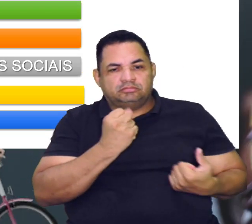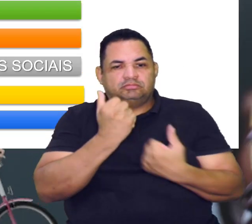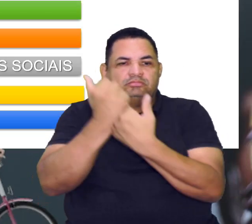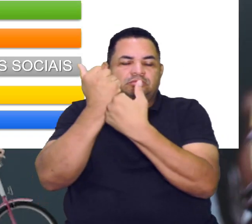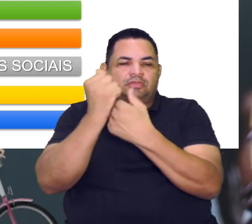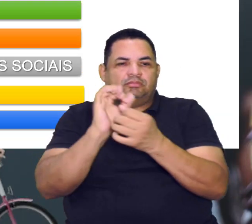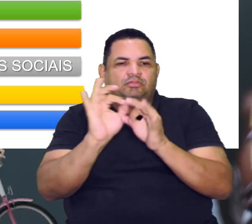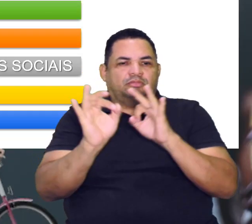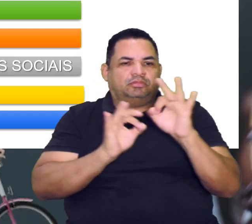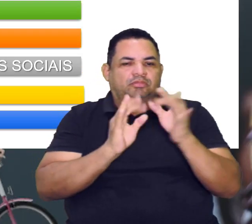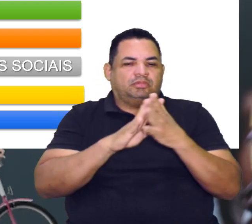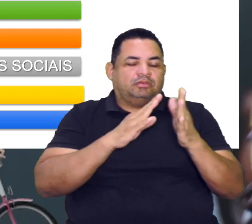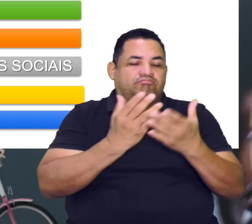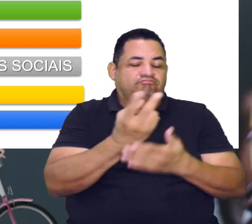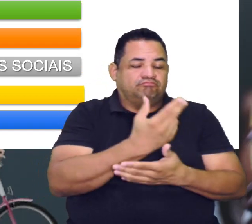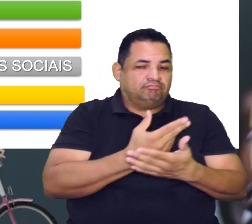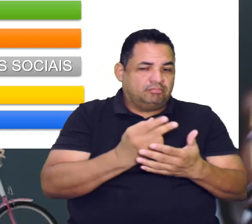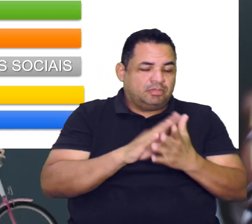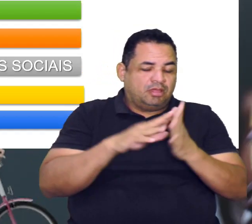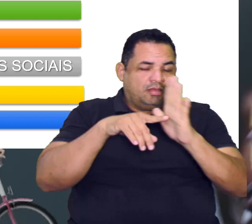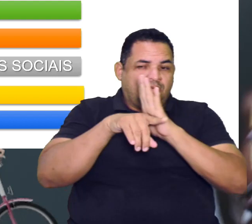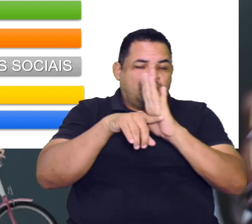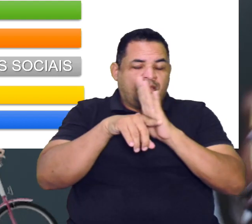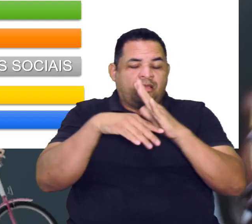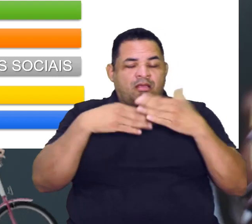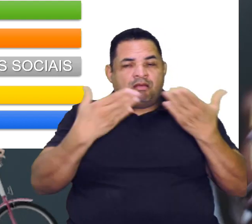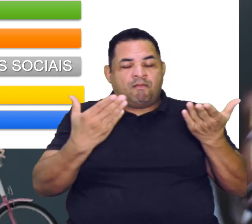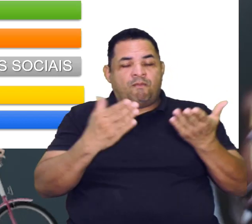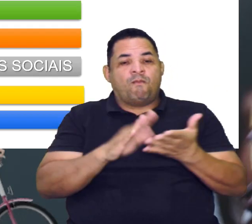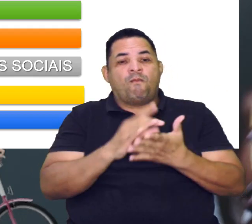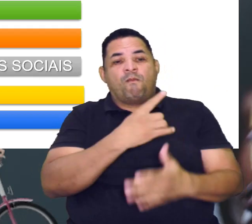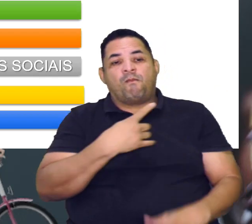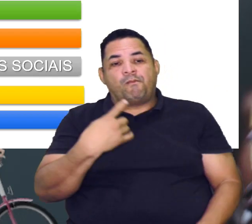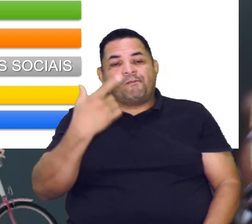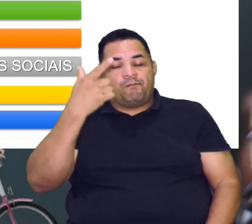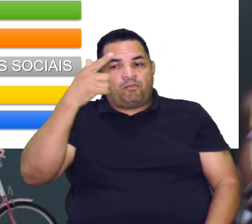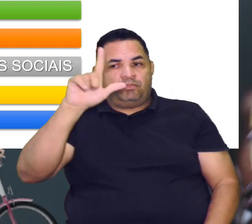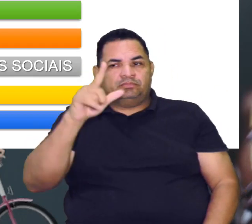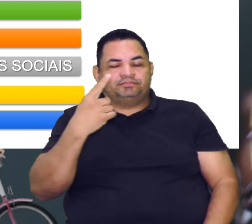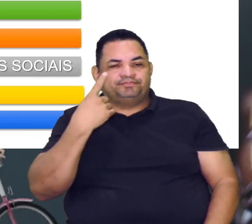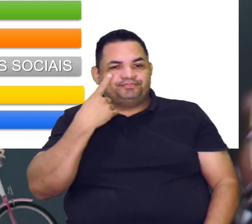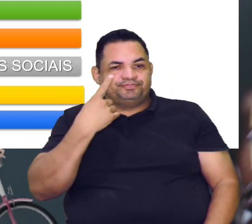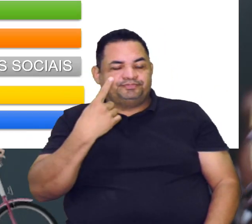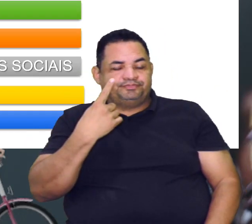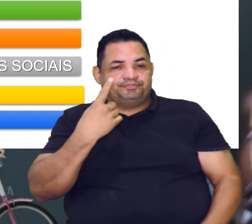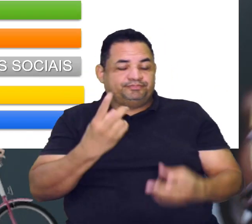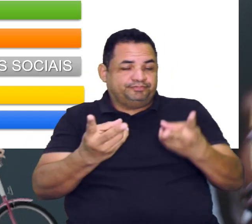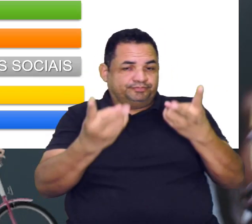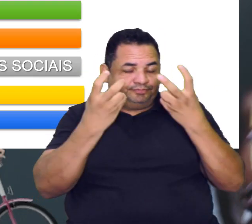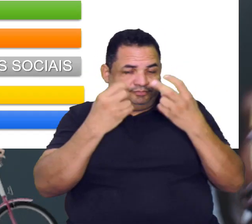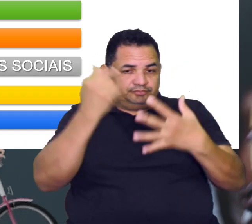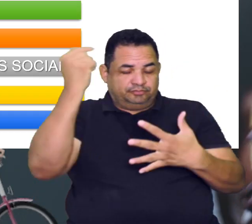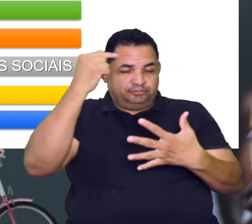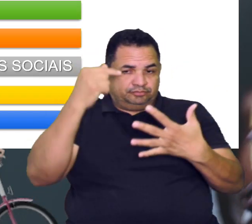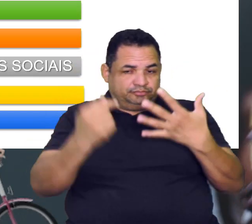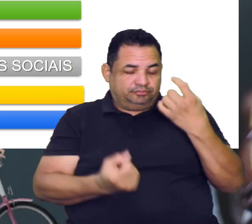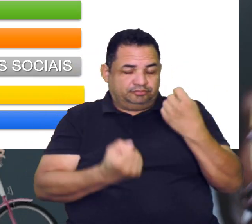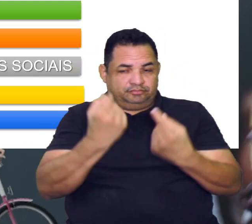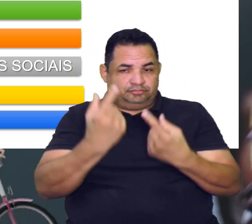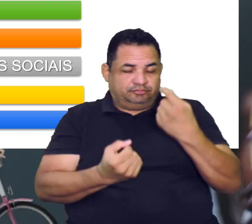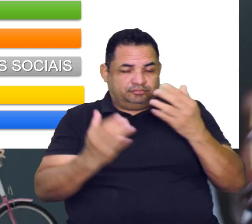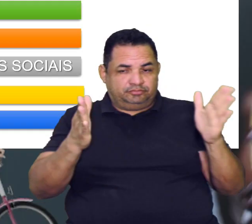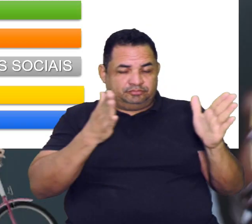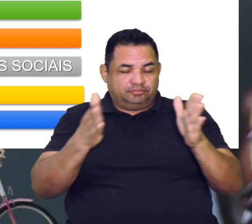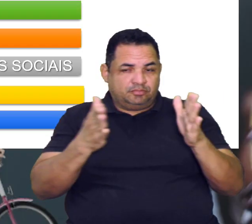crescimento, de busca, de pesquisa, por que não? Então, a gente já consegue perceber aqui alguns dos pontos que